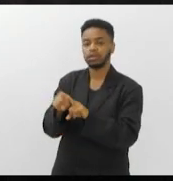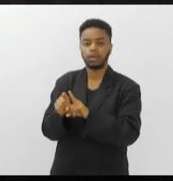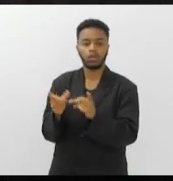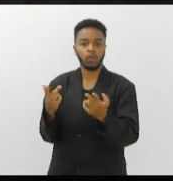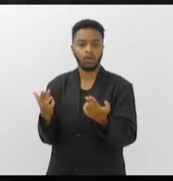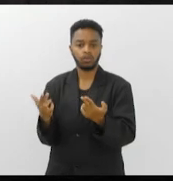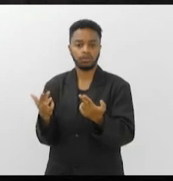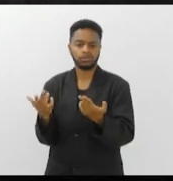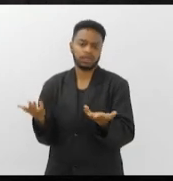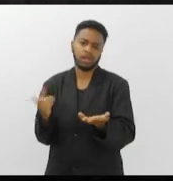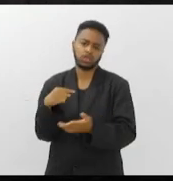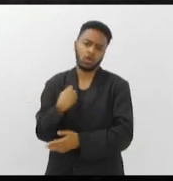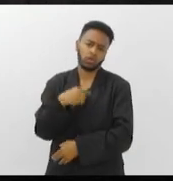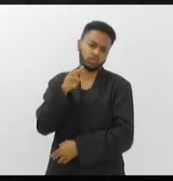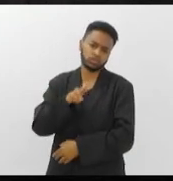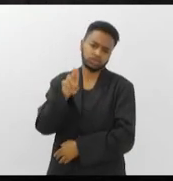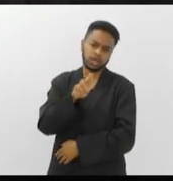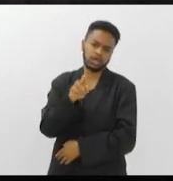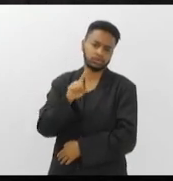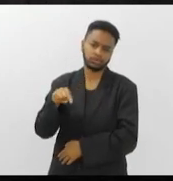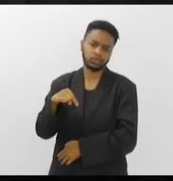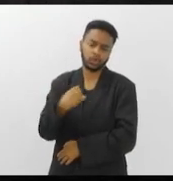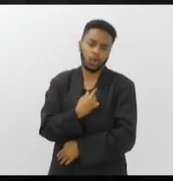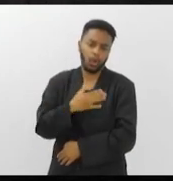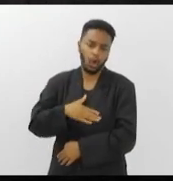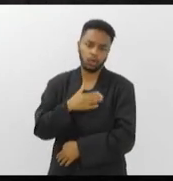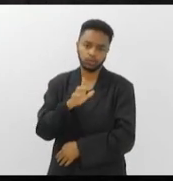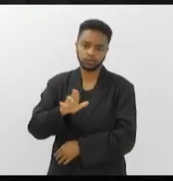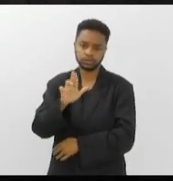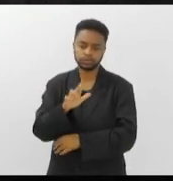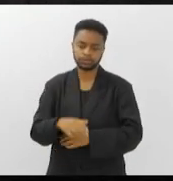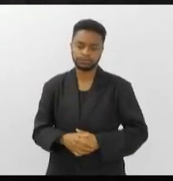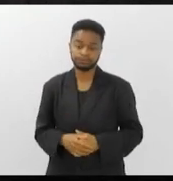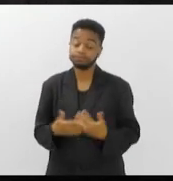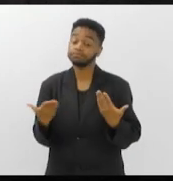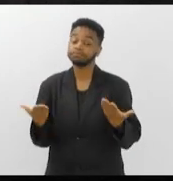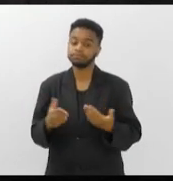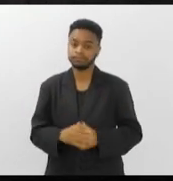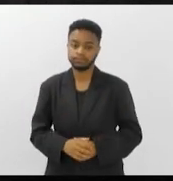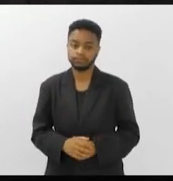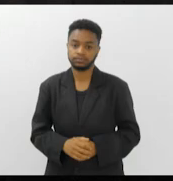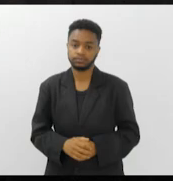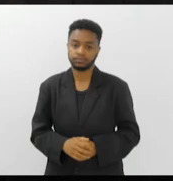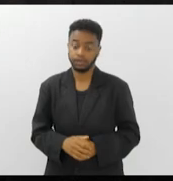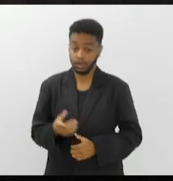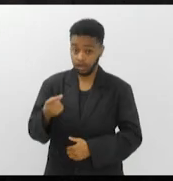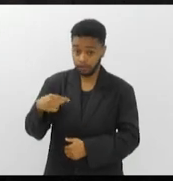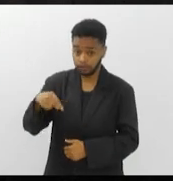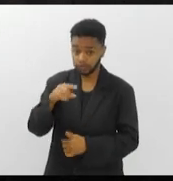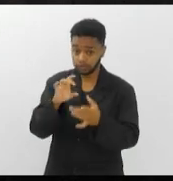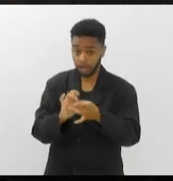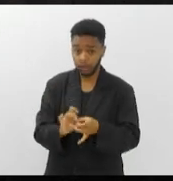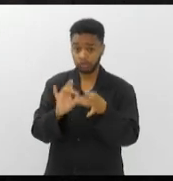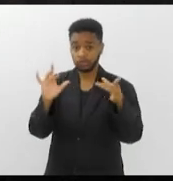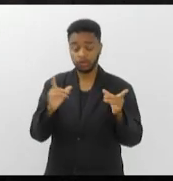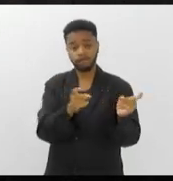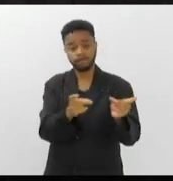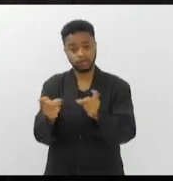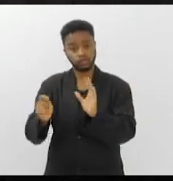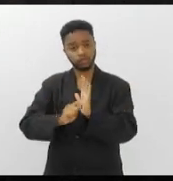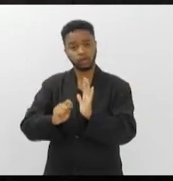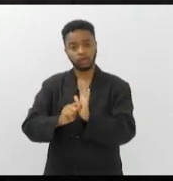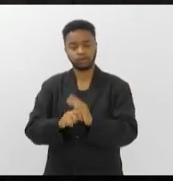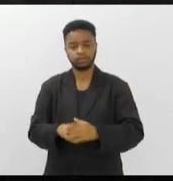Não, isso aqui a gente está usando, pô, a gente curte a maconha. E aí? Vocês autorizaram o tráfico de